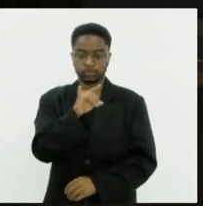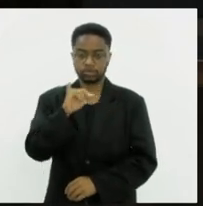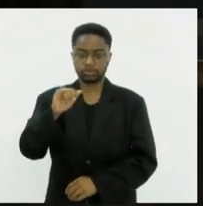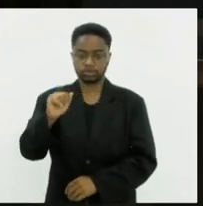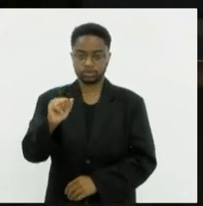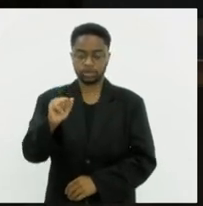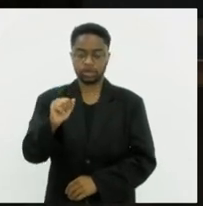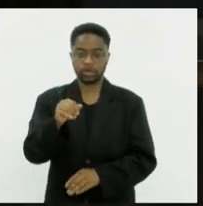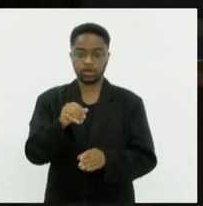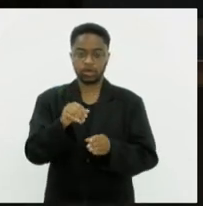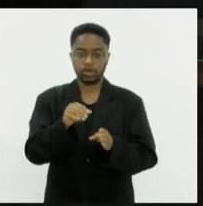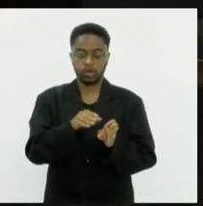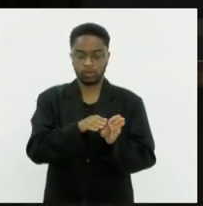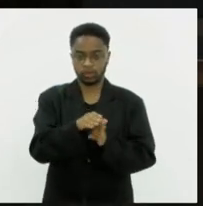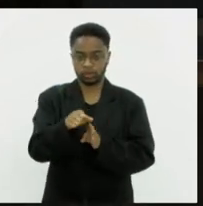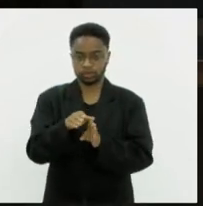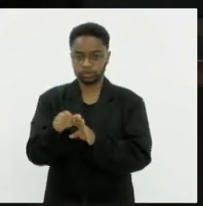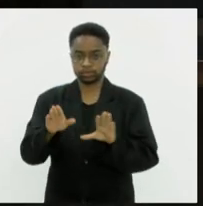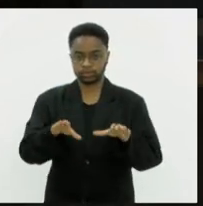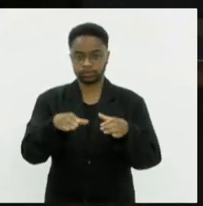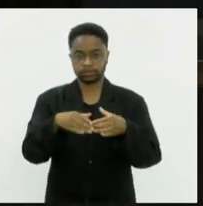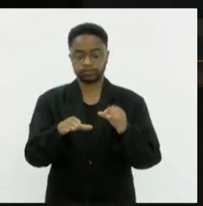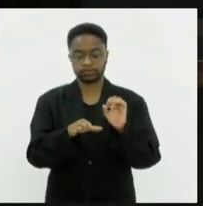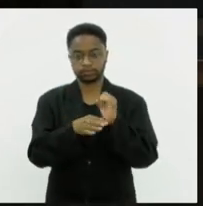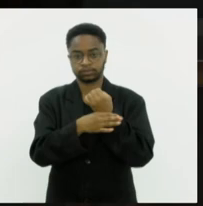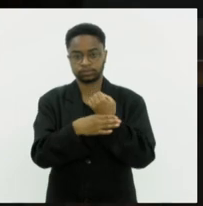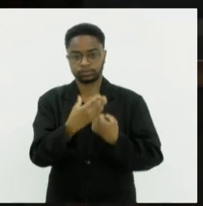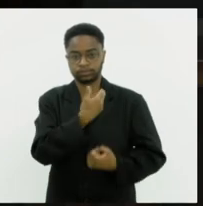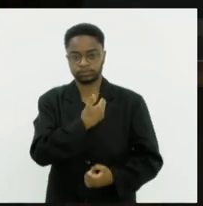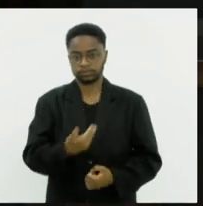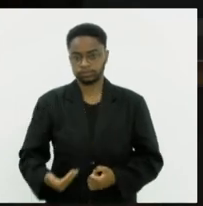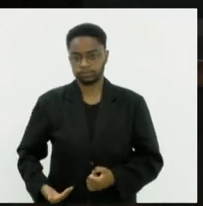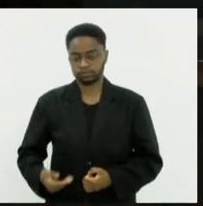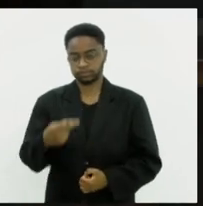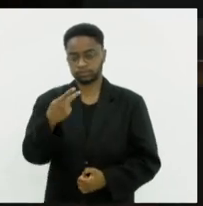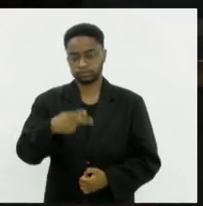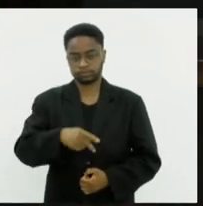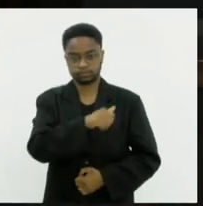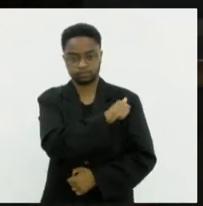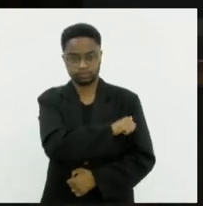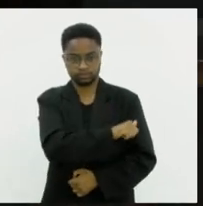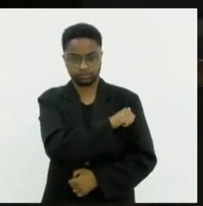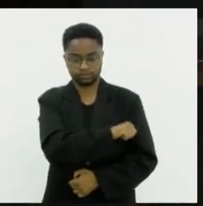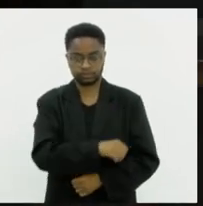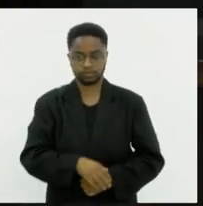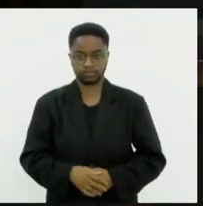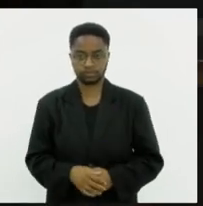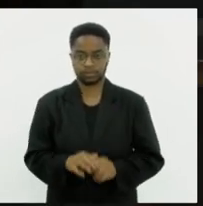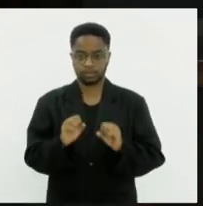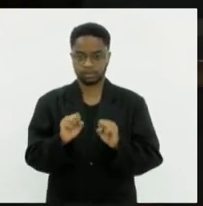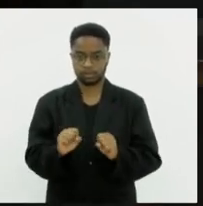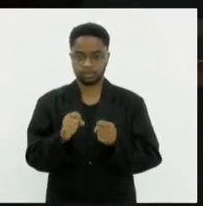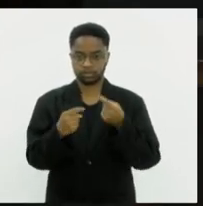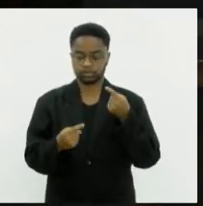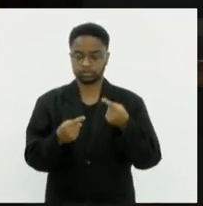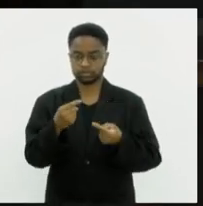do Conselheiro Comunitário de Segurança Pública do Estado do Rio de Janeiro. Em